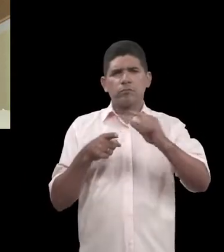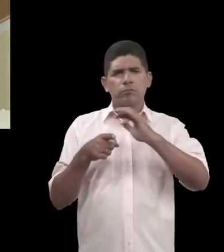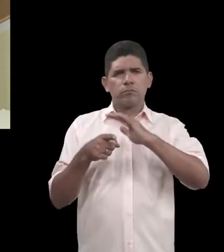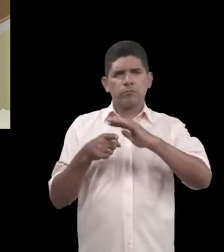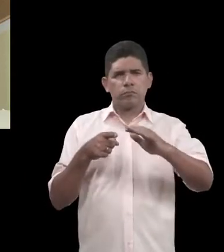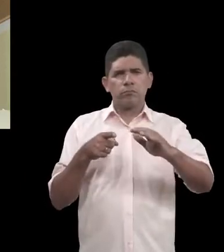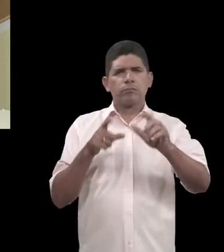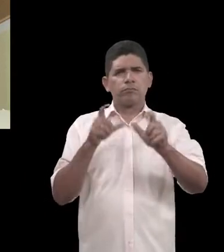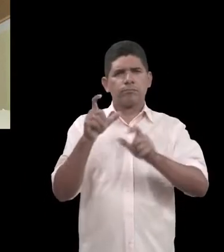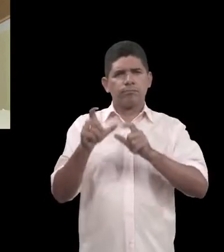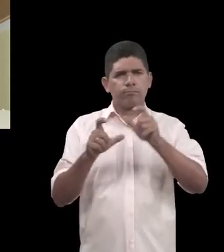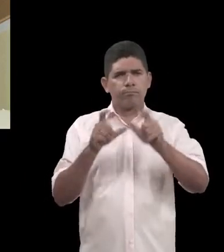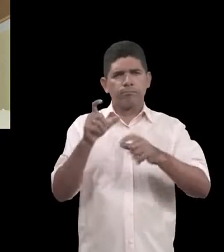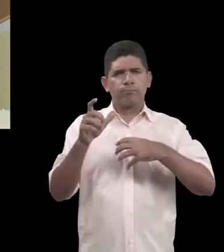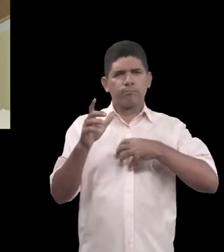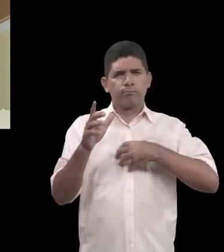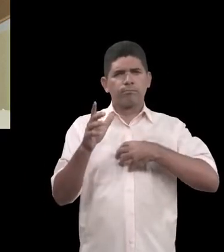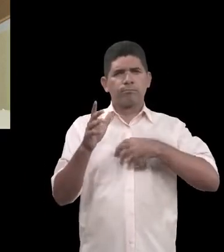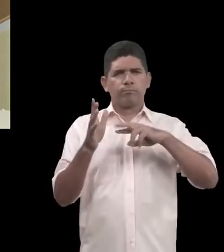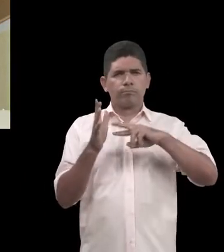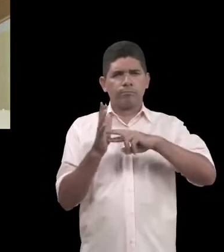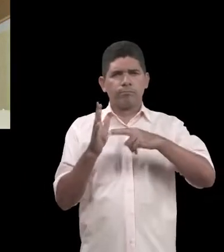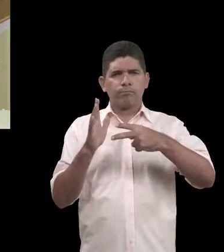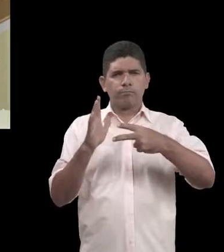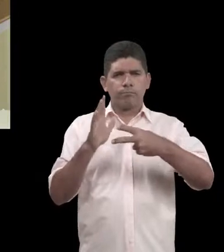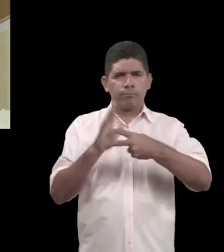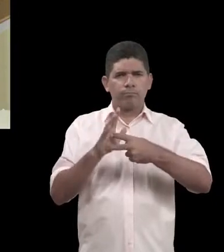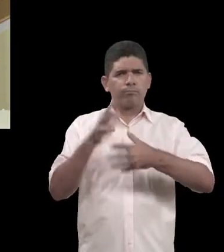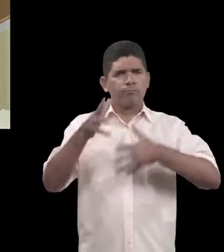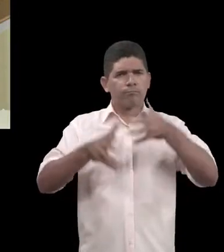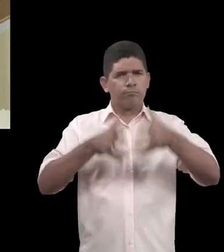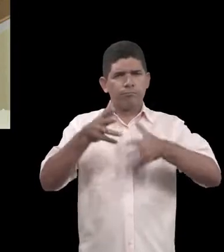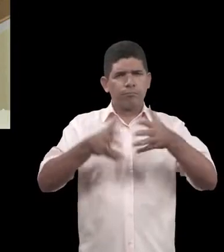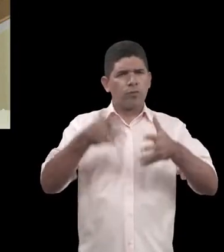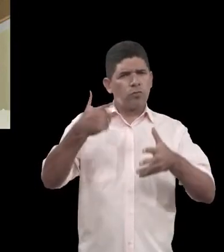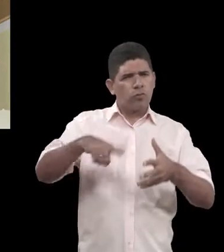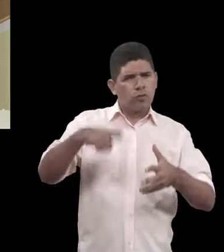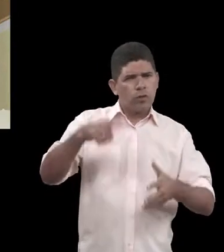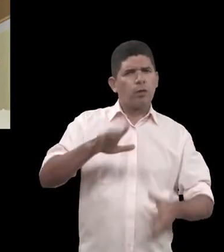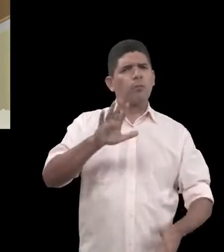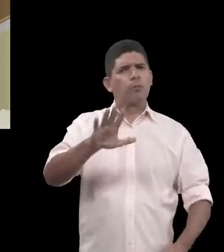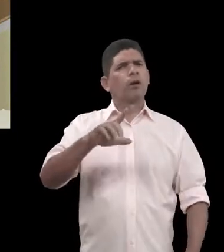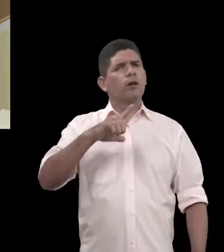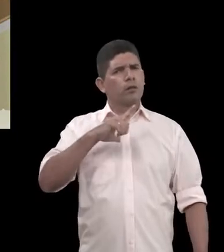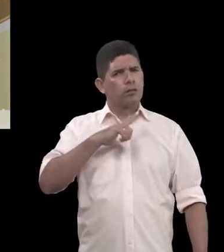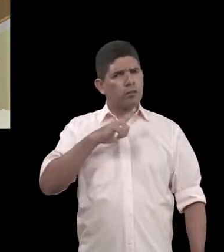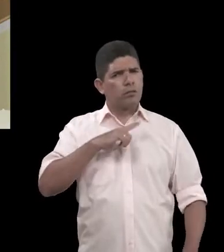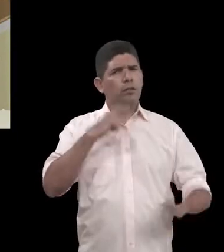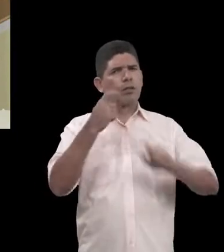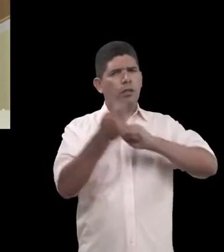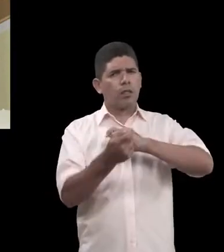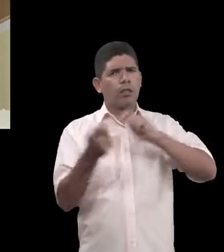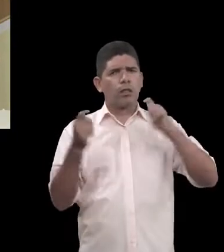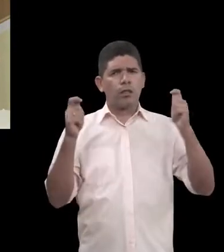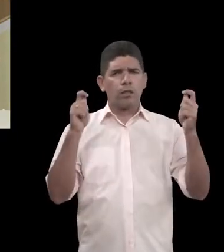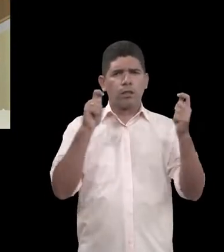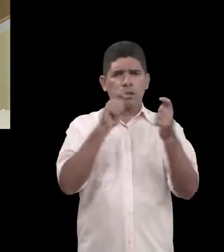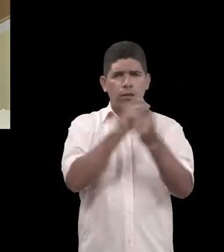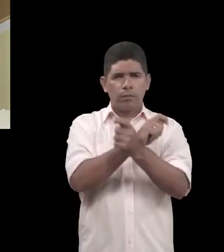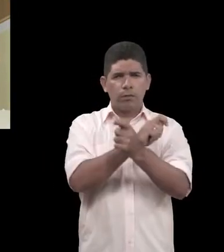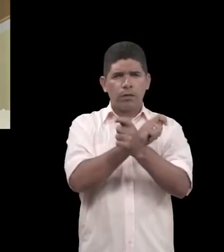fonologia, morfologia, sintaxe, e existe, né? Só que adaptado para